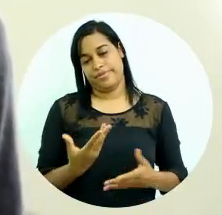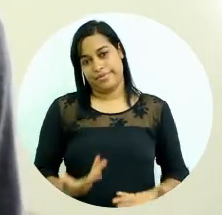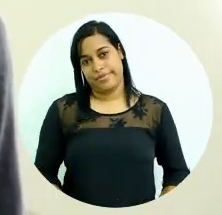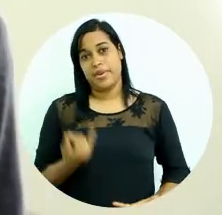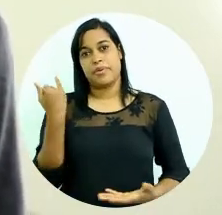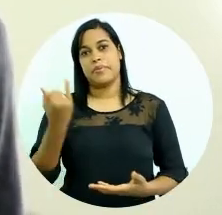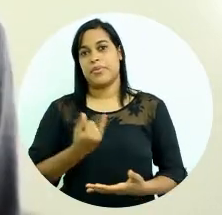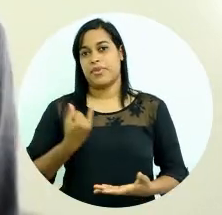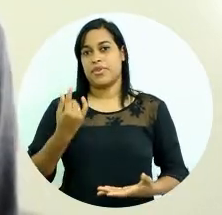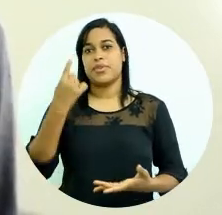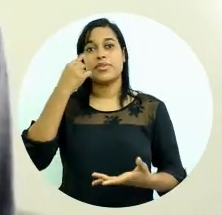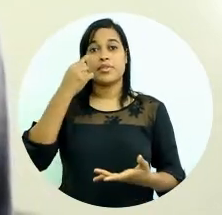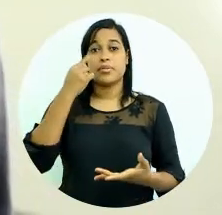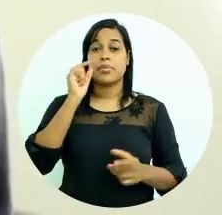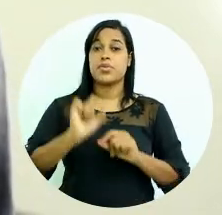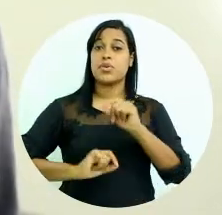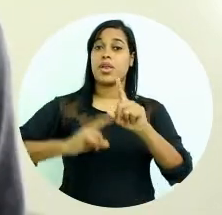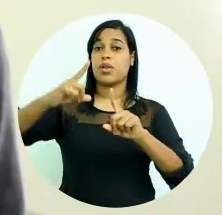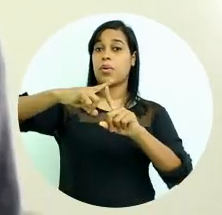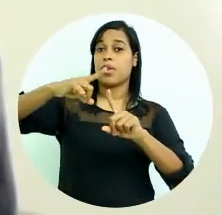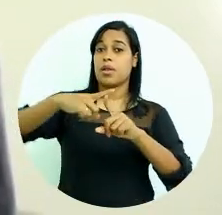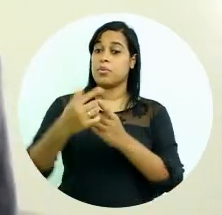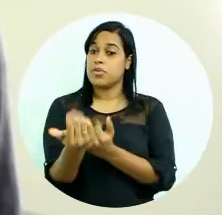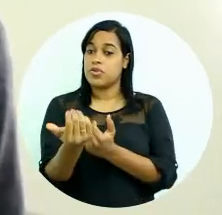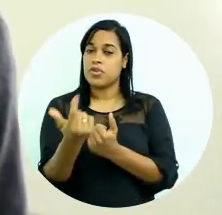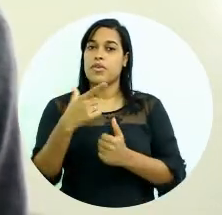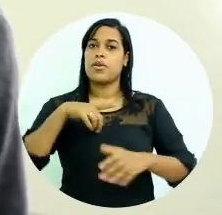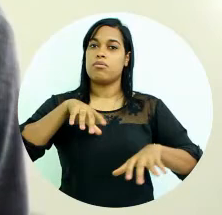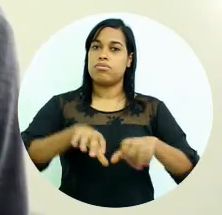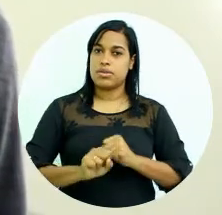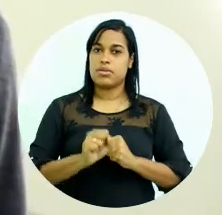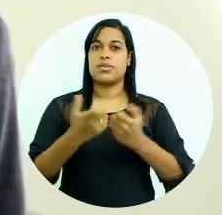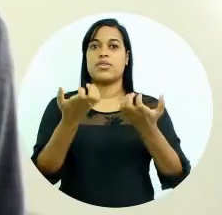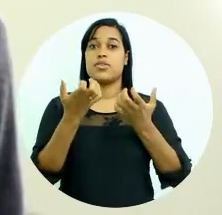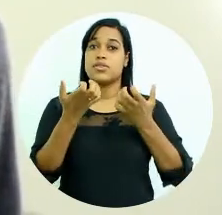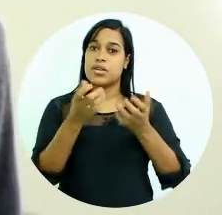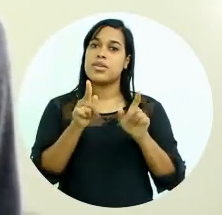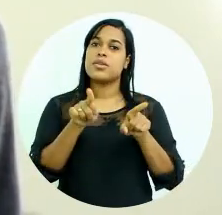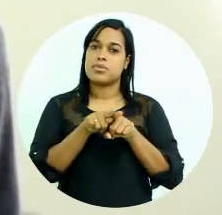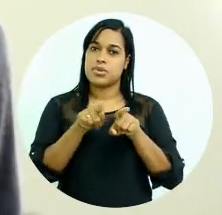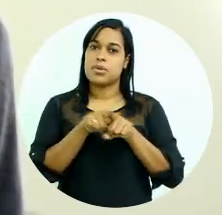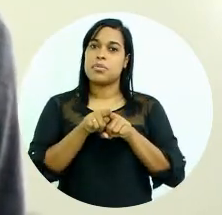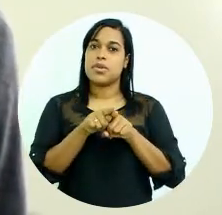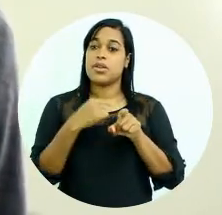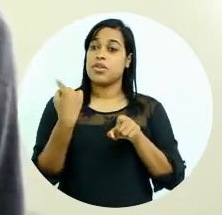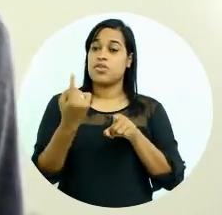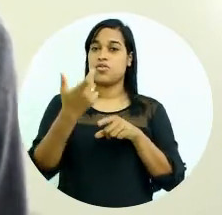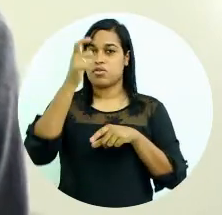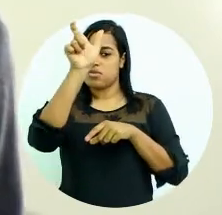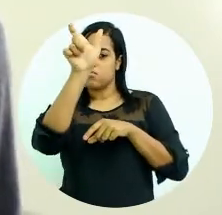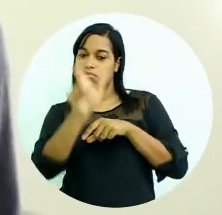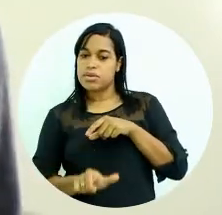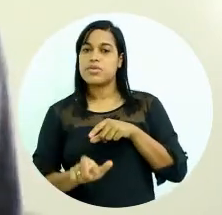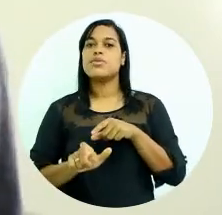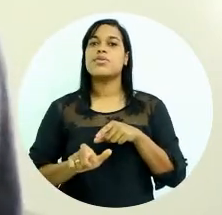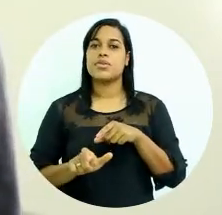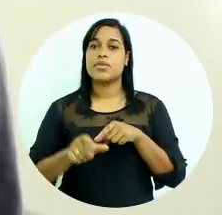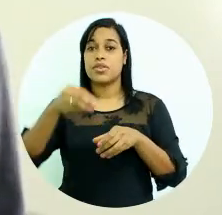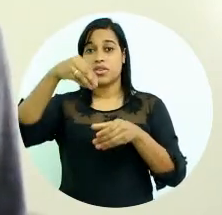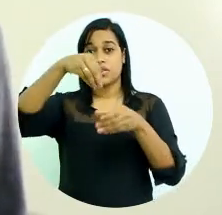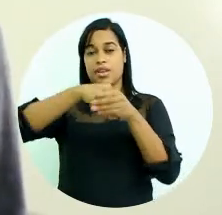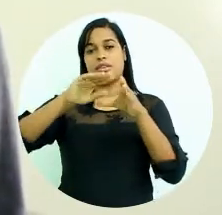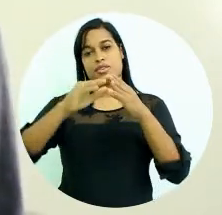é importante que a gente pense no tipo de jovem que nós vamos formar e que nós queremos formar e as nossas posturas dentro do